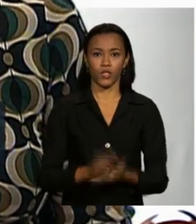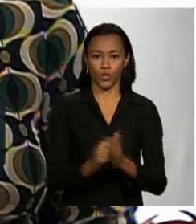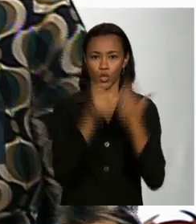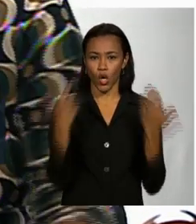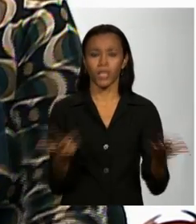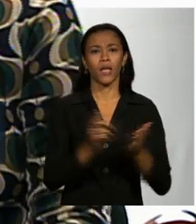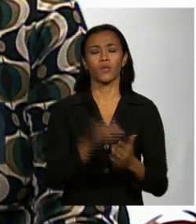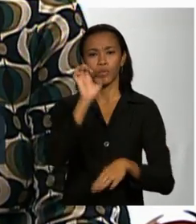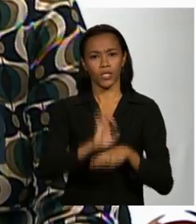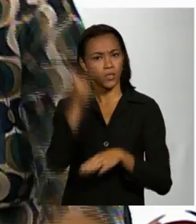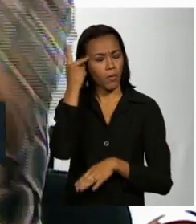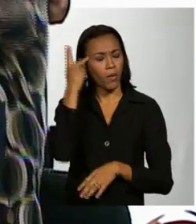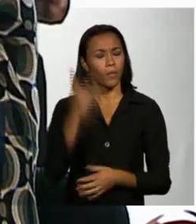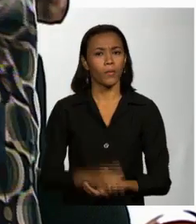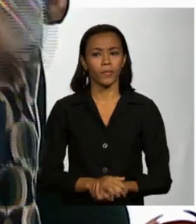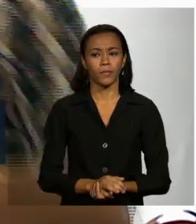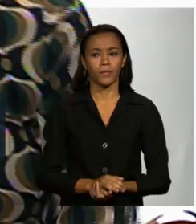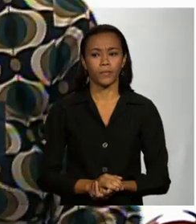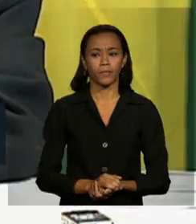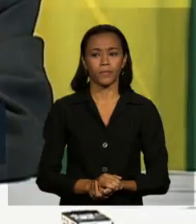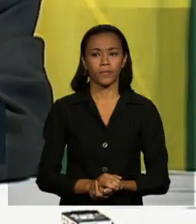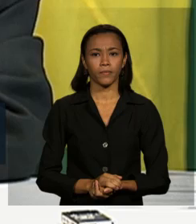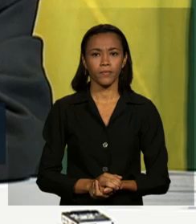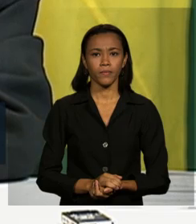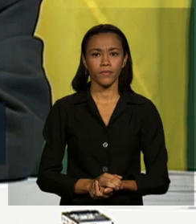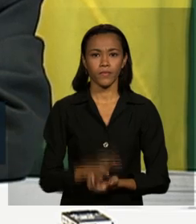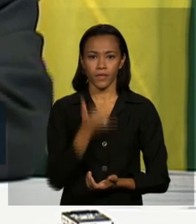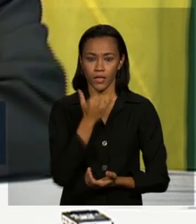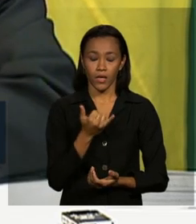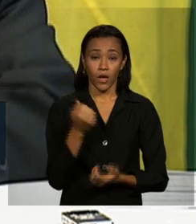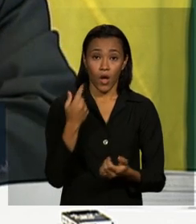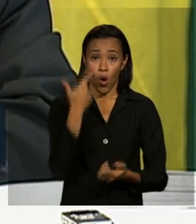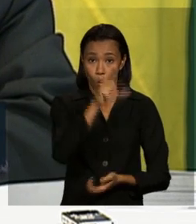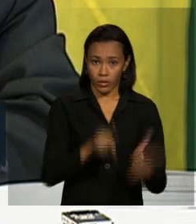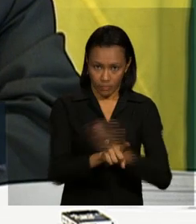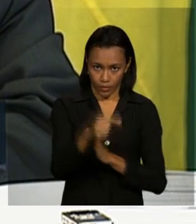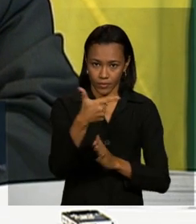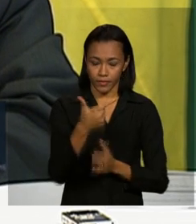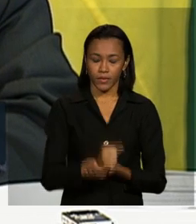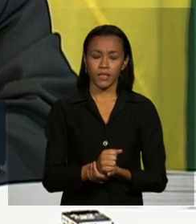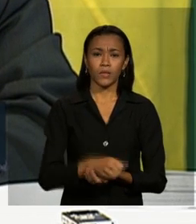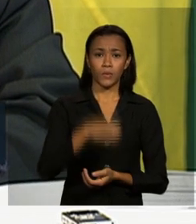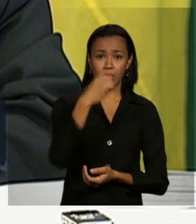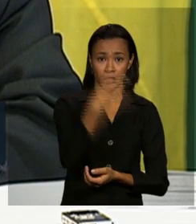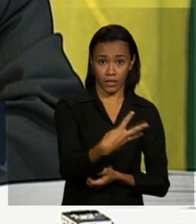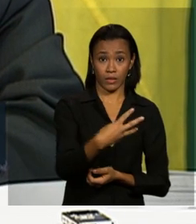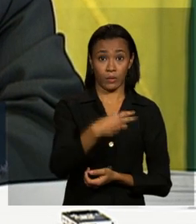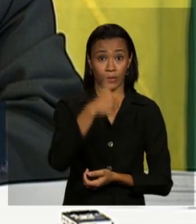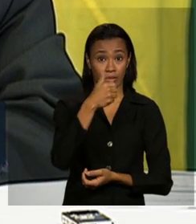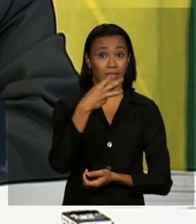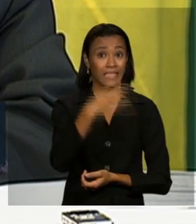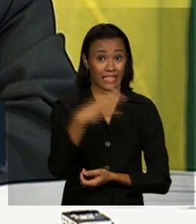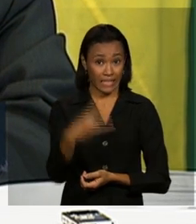Estado de São Paulo Ah desculpa tem um segundo ponto da pergunta dos 133 bilhões